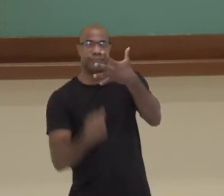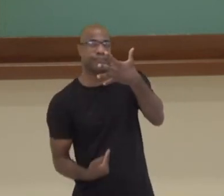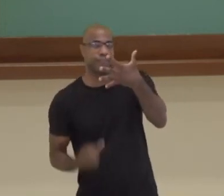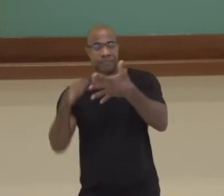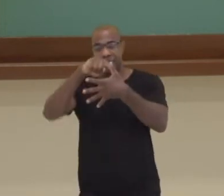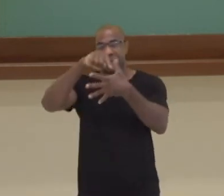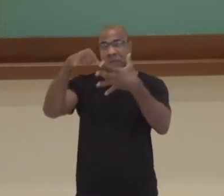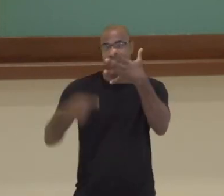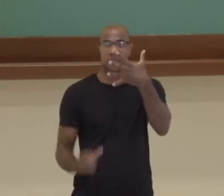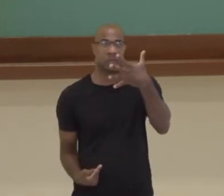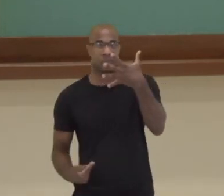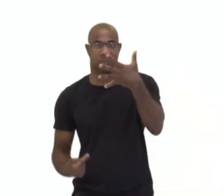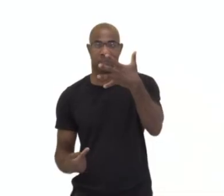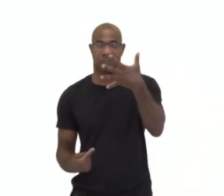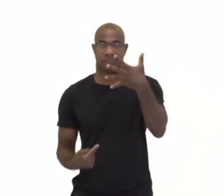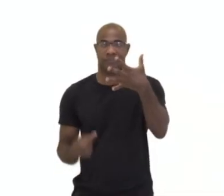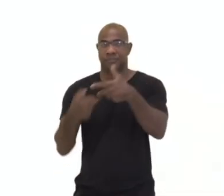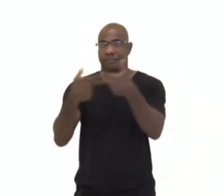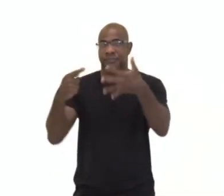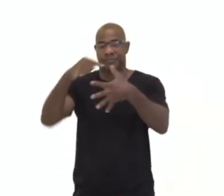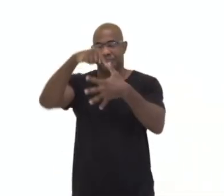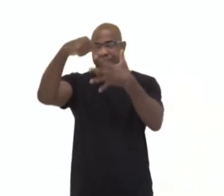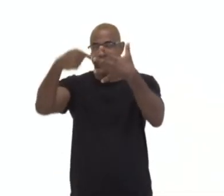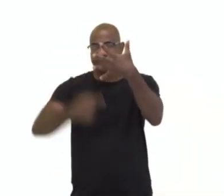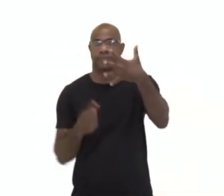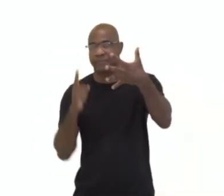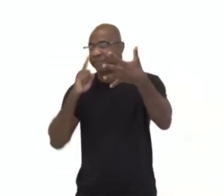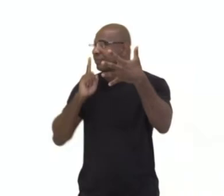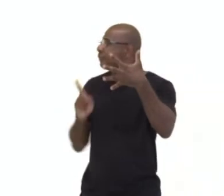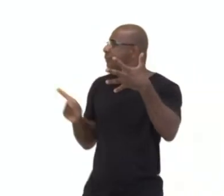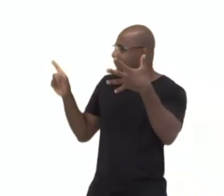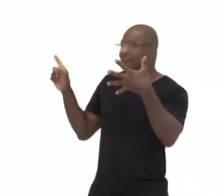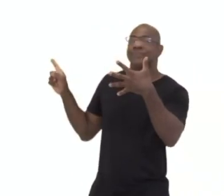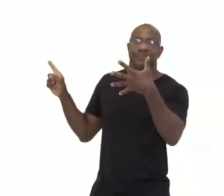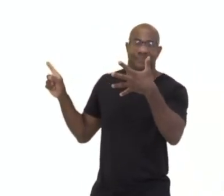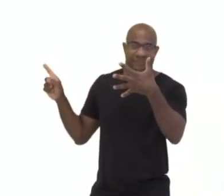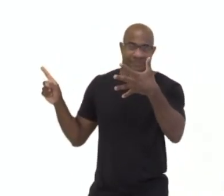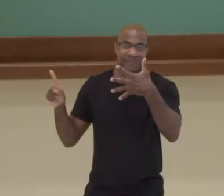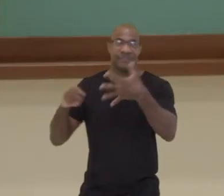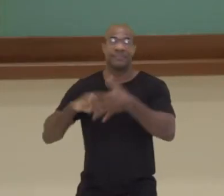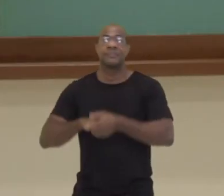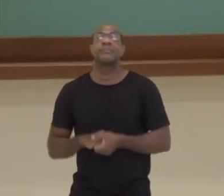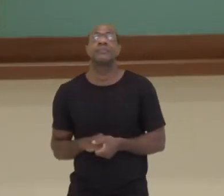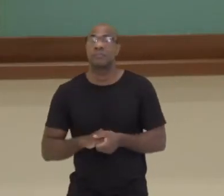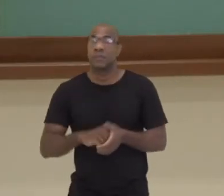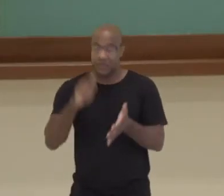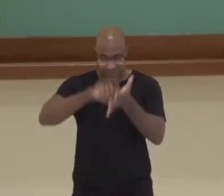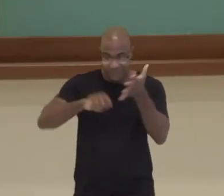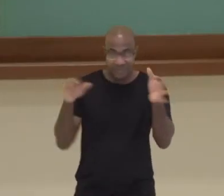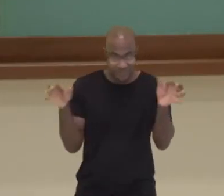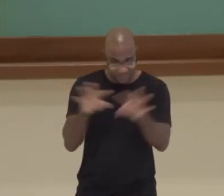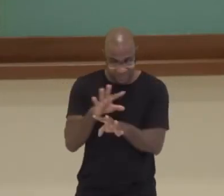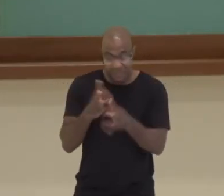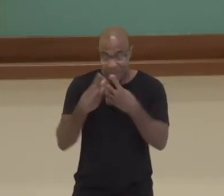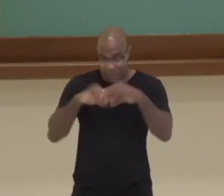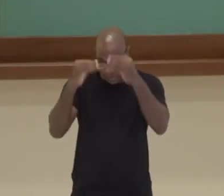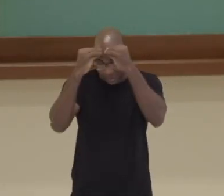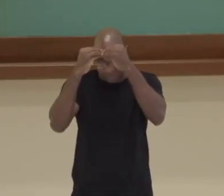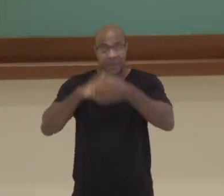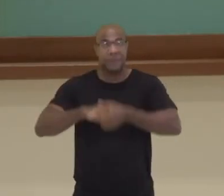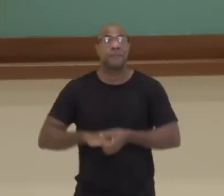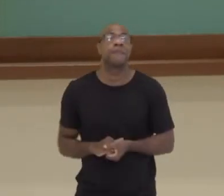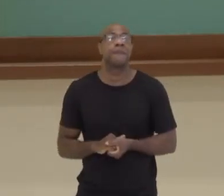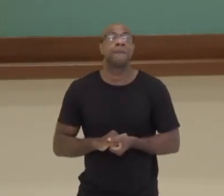mão, são narrador, personagem, tempo, espaço e enredo. Anote aí, memorize bem.